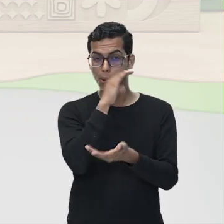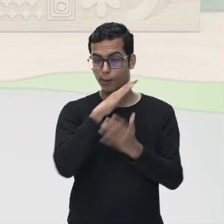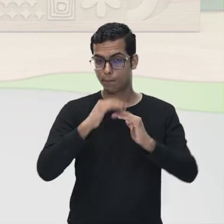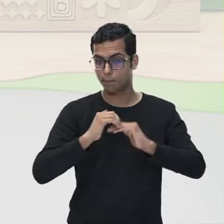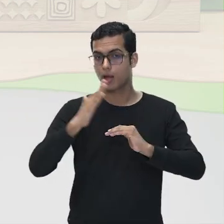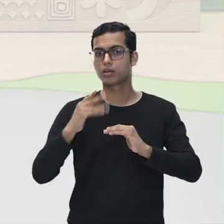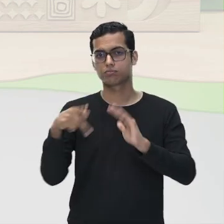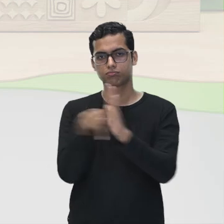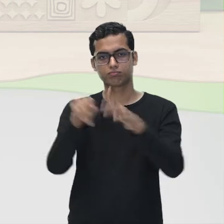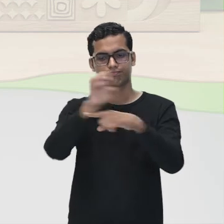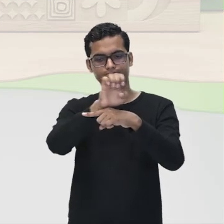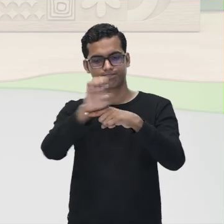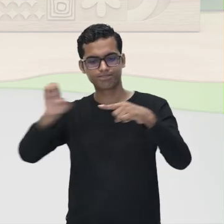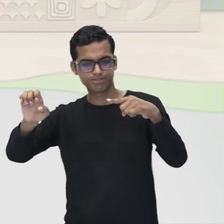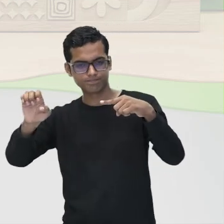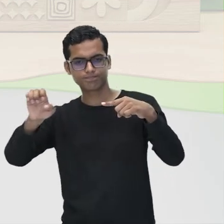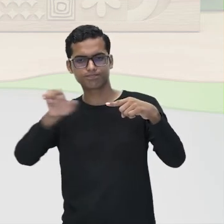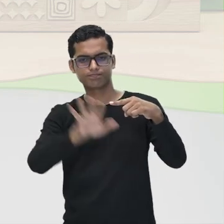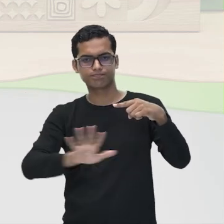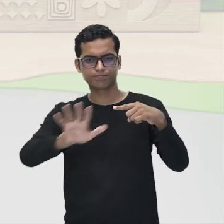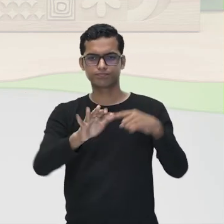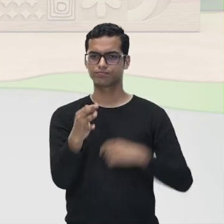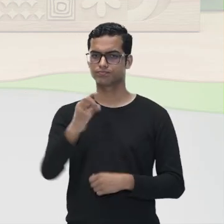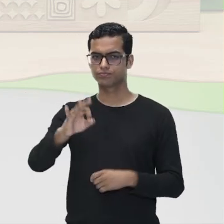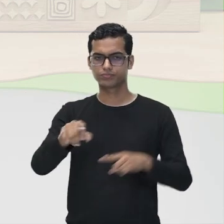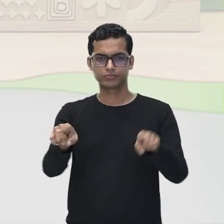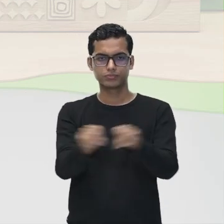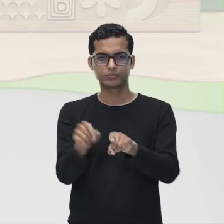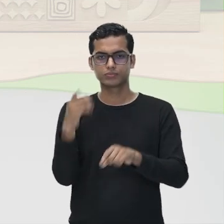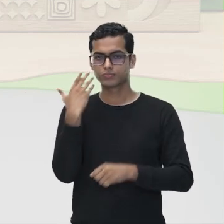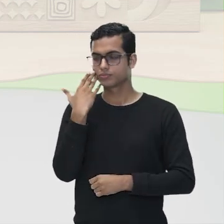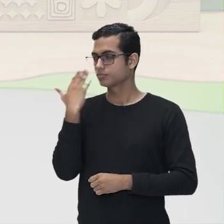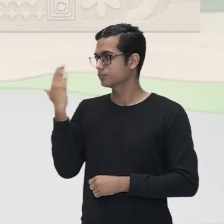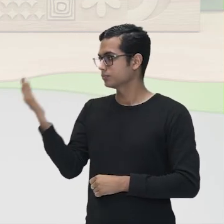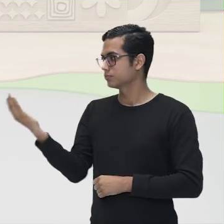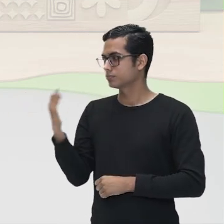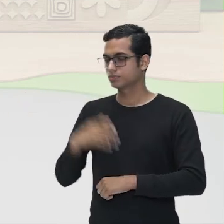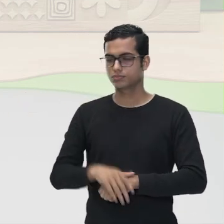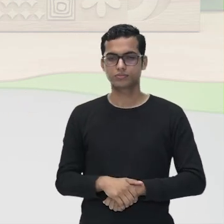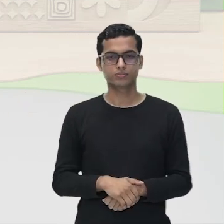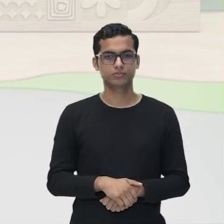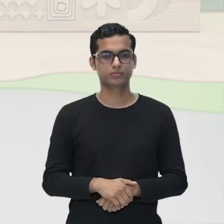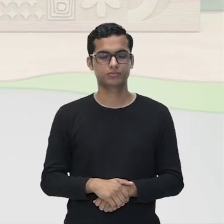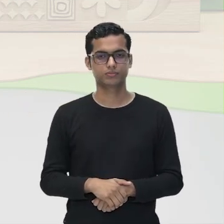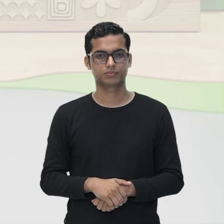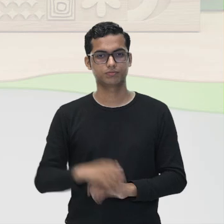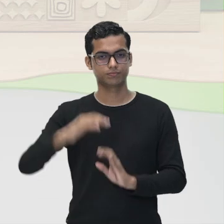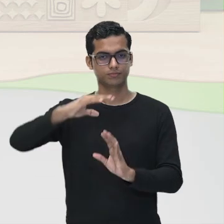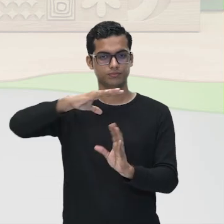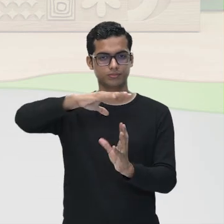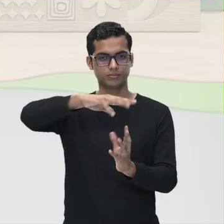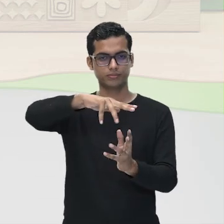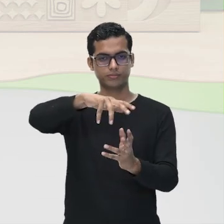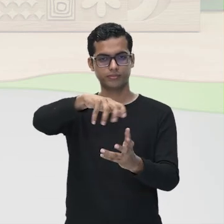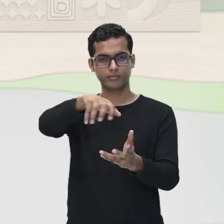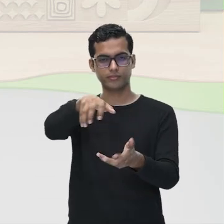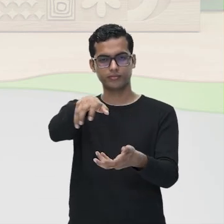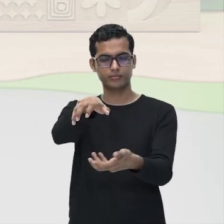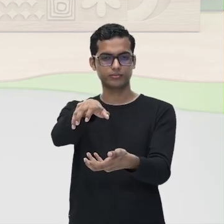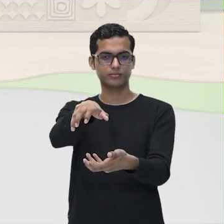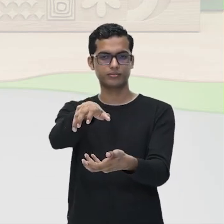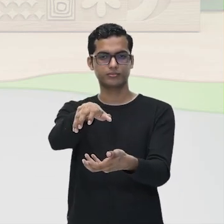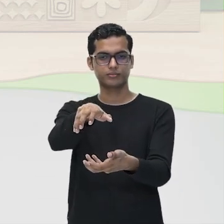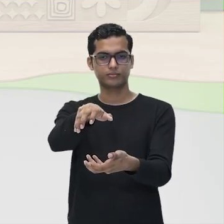certo? Então, a rotação é o movimento que a Terra realiza em torno do